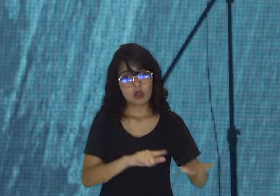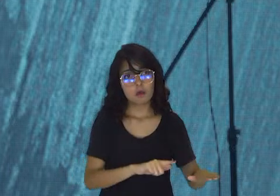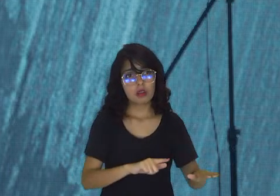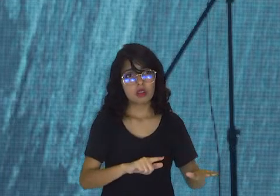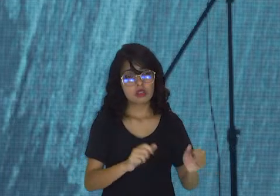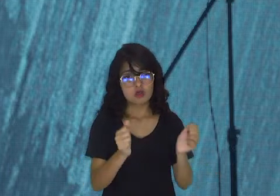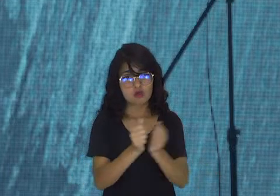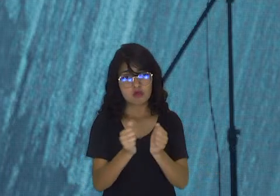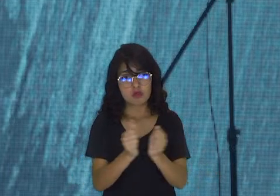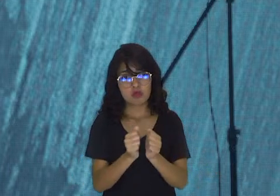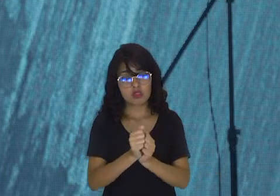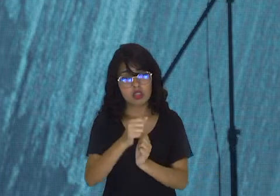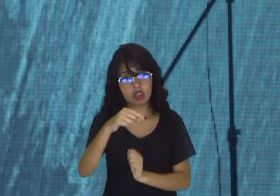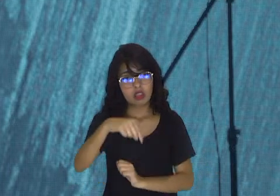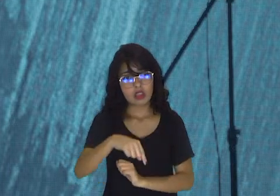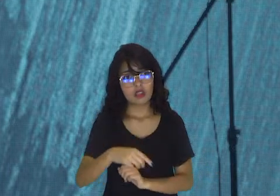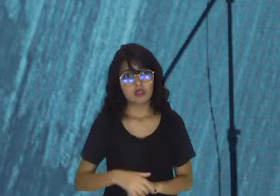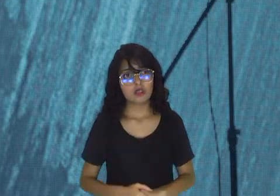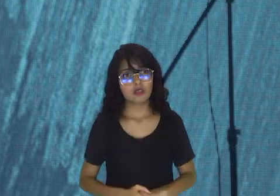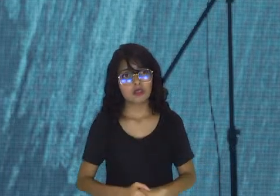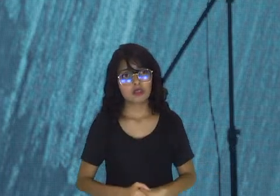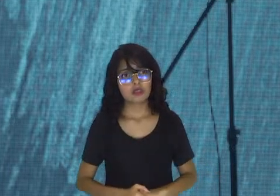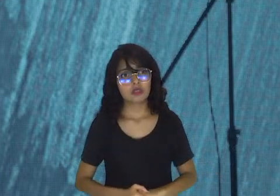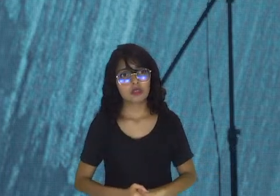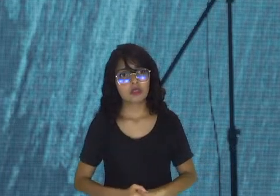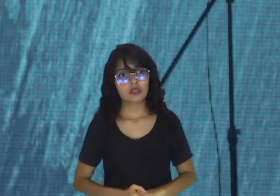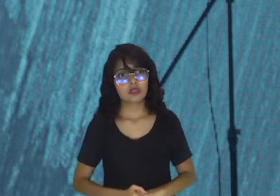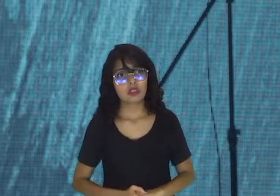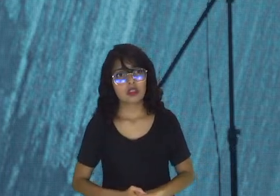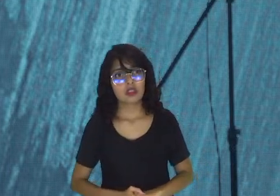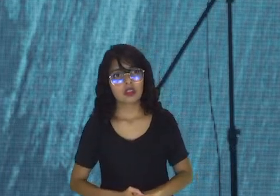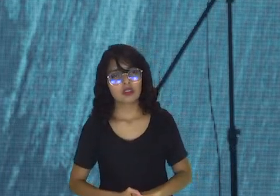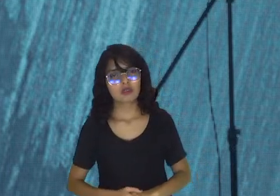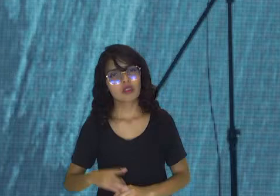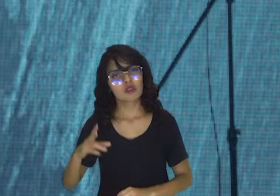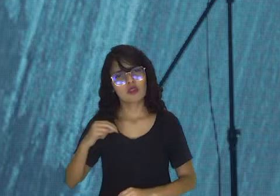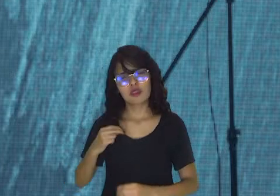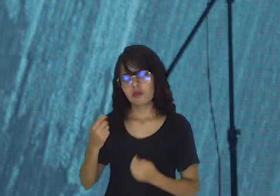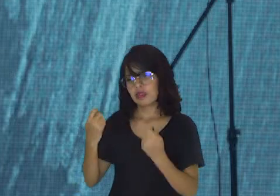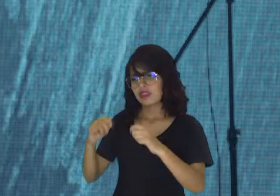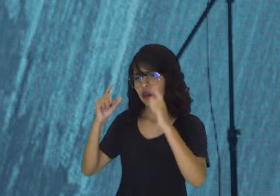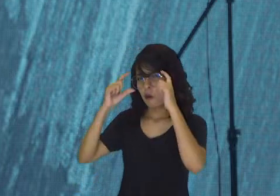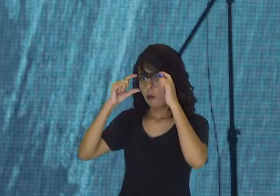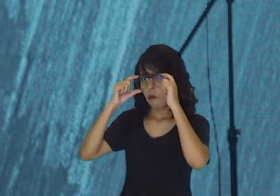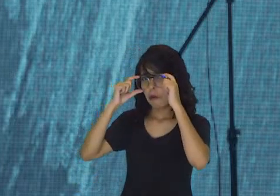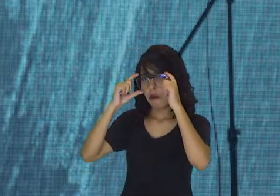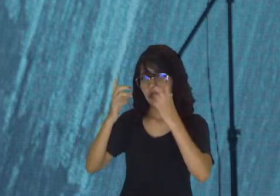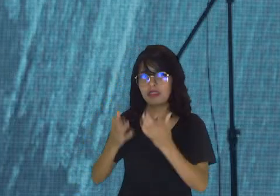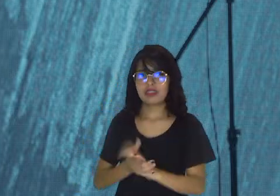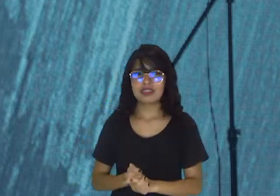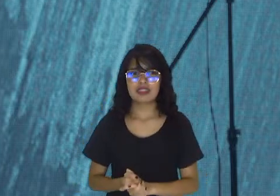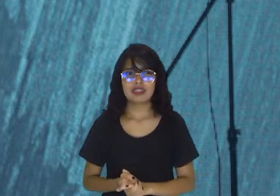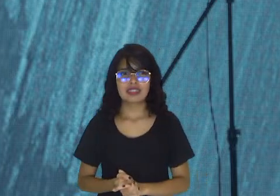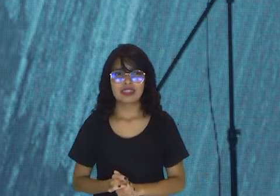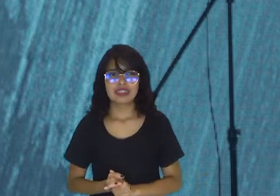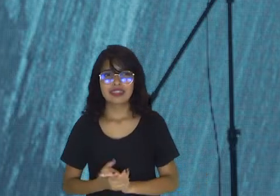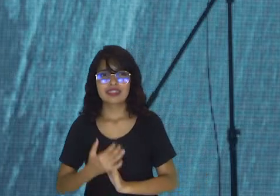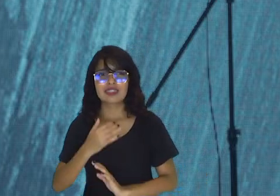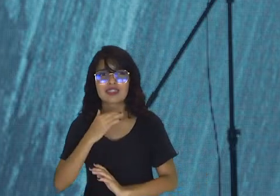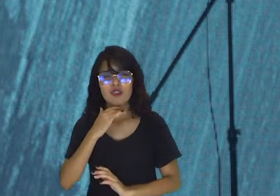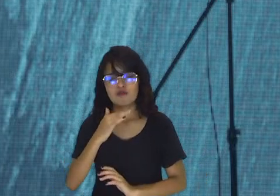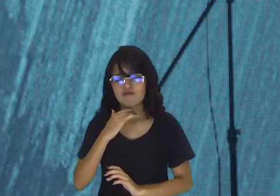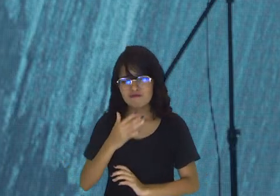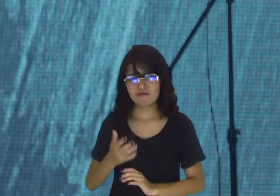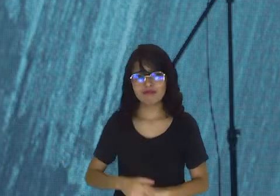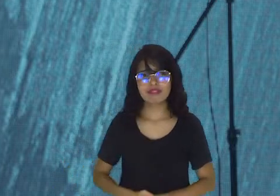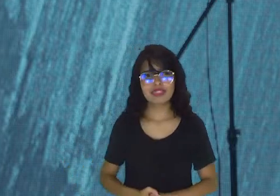aqui lemos. Carlos, estou precisando de você de novo, mano. Dormi em cima do óculos de novo, está lá jogado, mano. Se não fosse você,